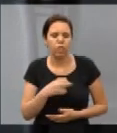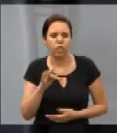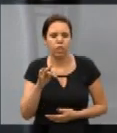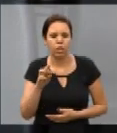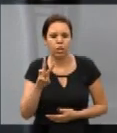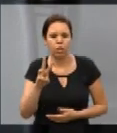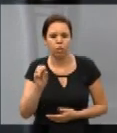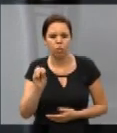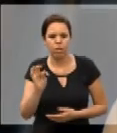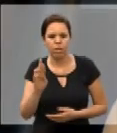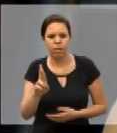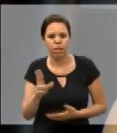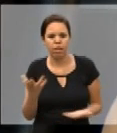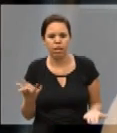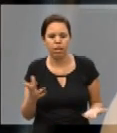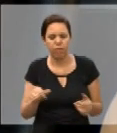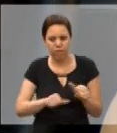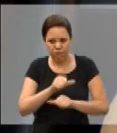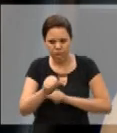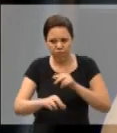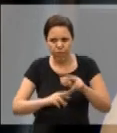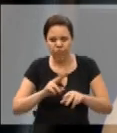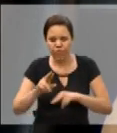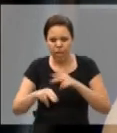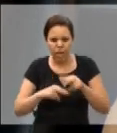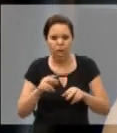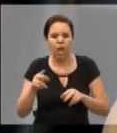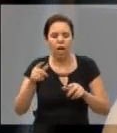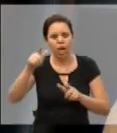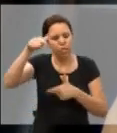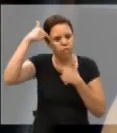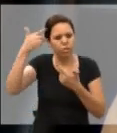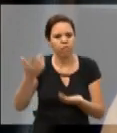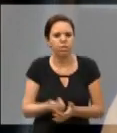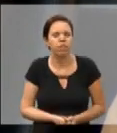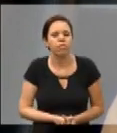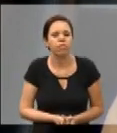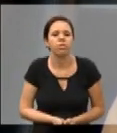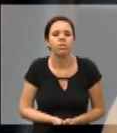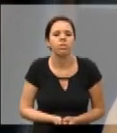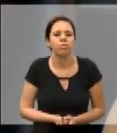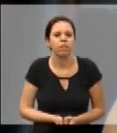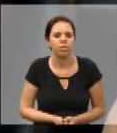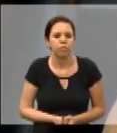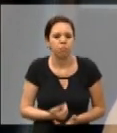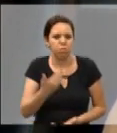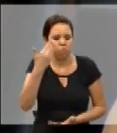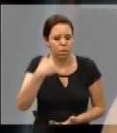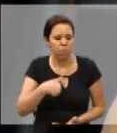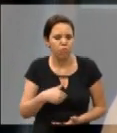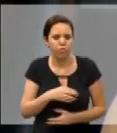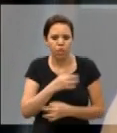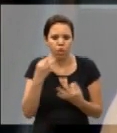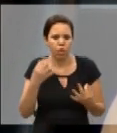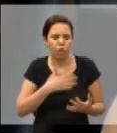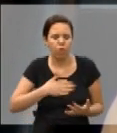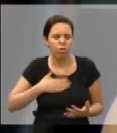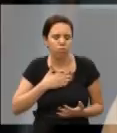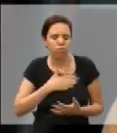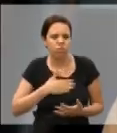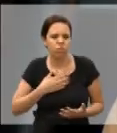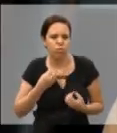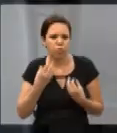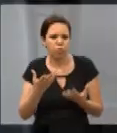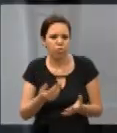Ele tem muitas viradas, né, desses personagens. E para mim foi muito bacana